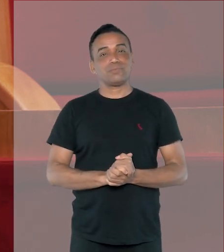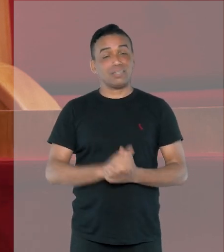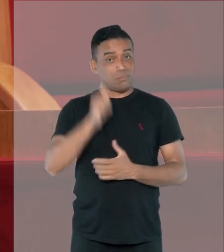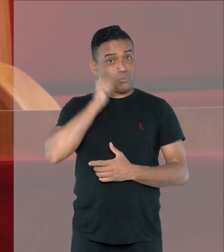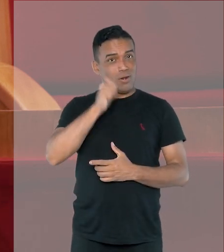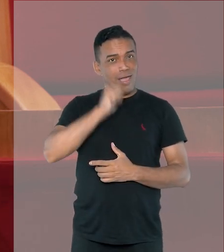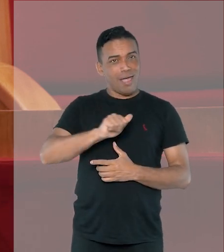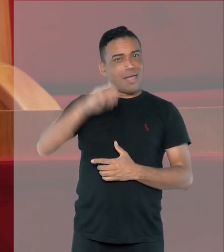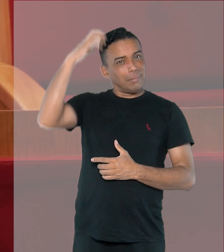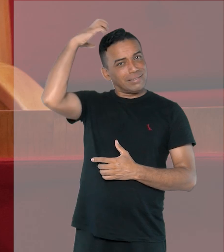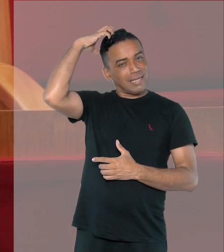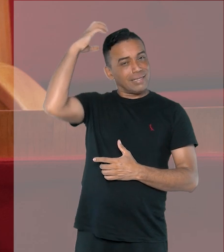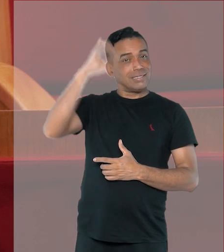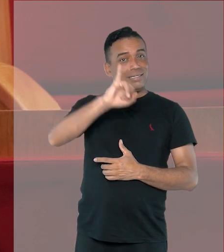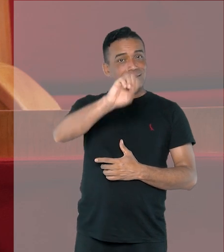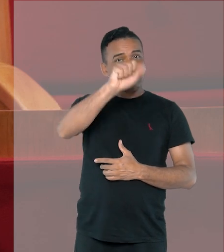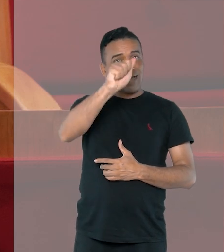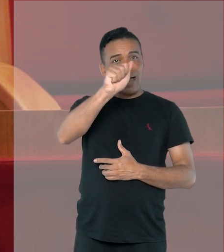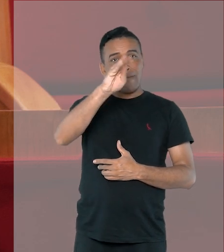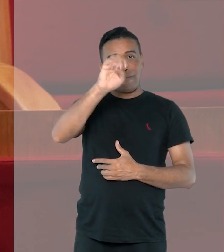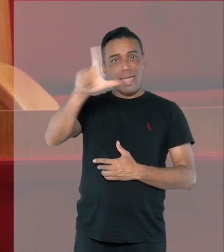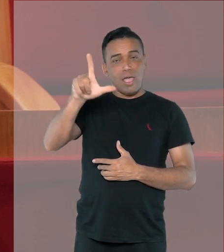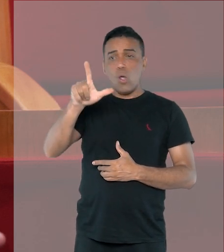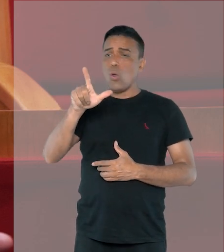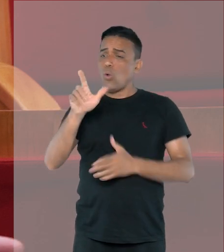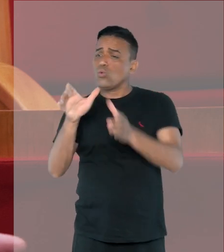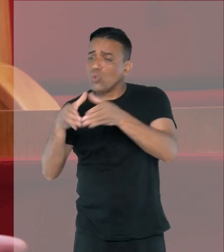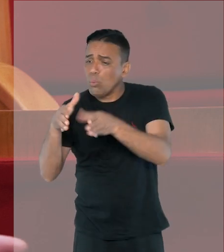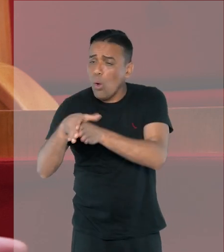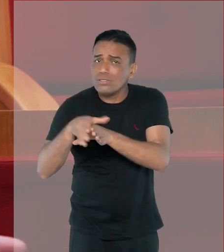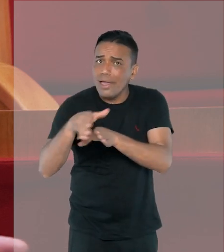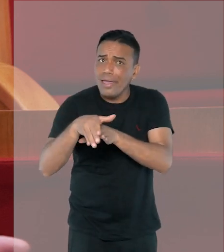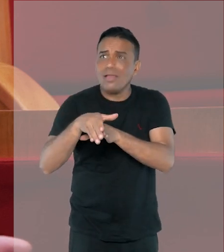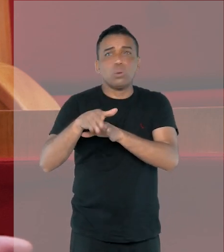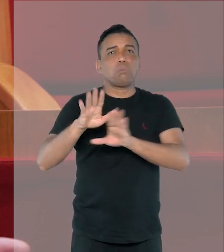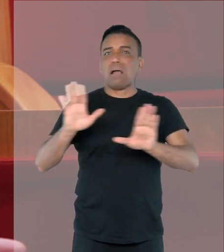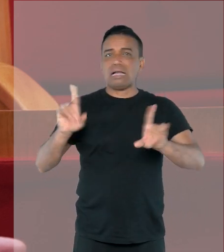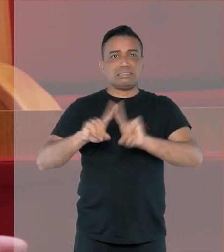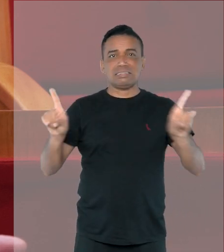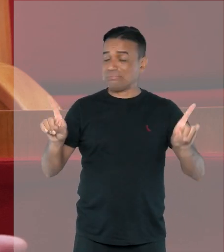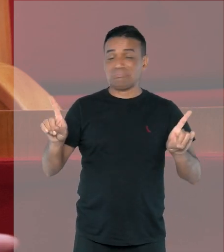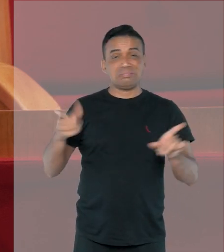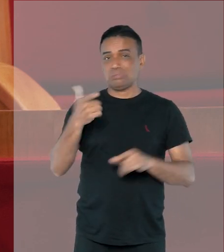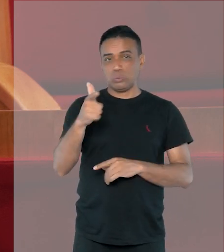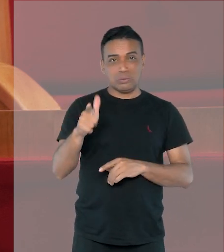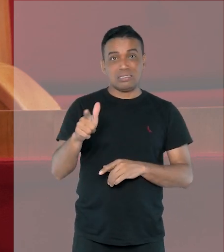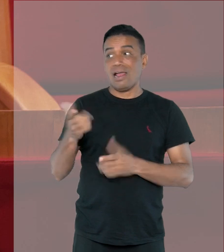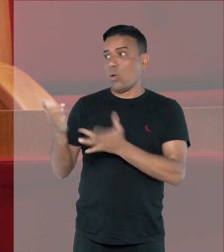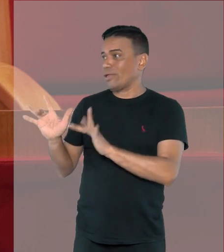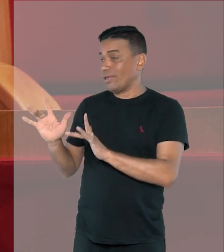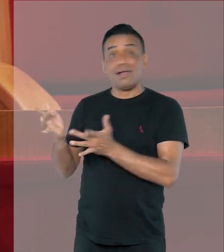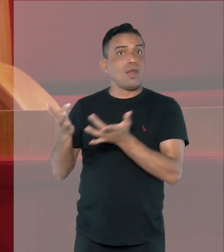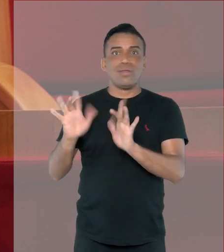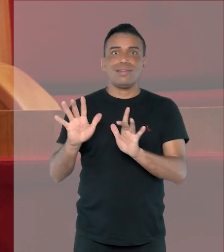consultou o conselho, apesar de que já não existia mais, queriam, né? Não é? Então não queriam. Pois é, não